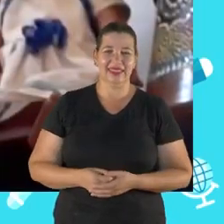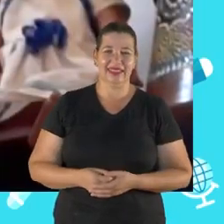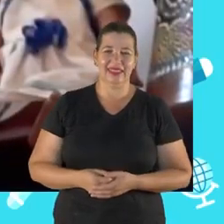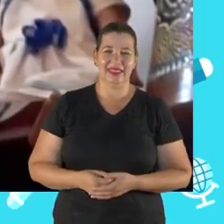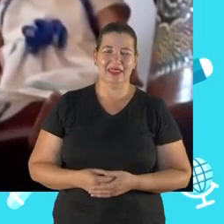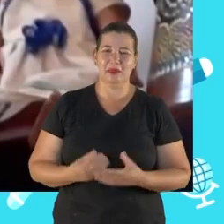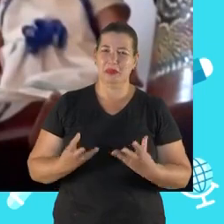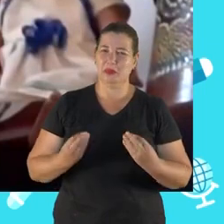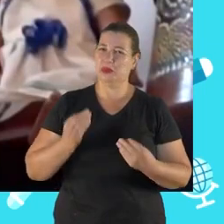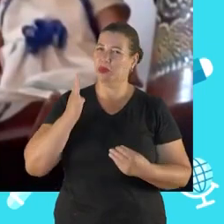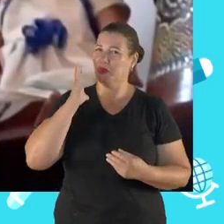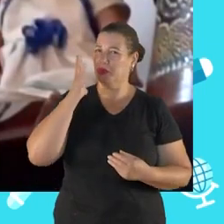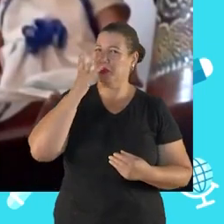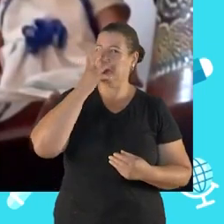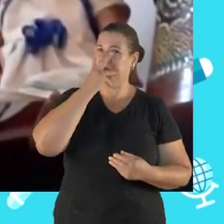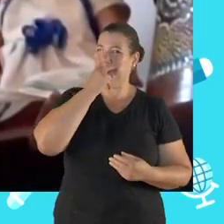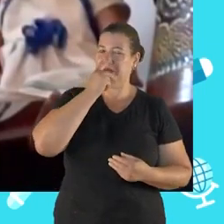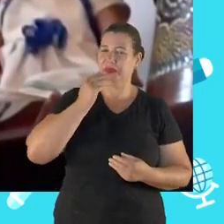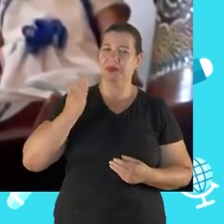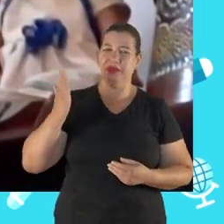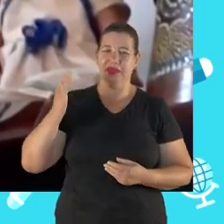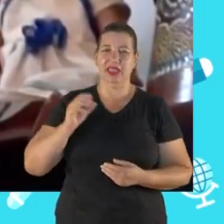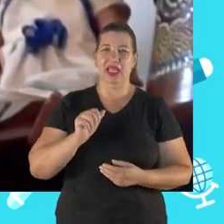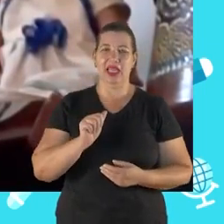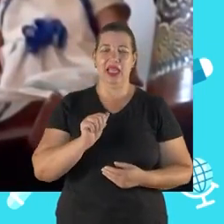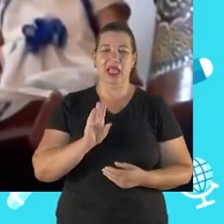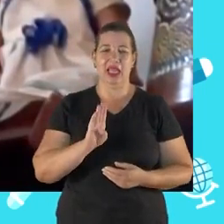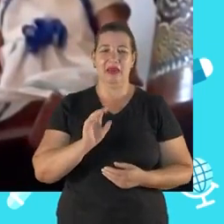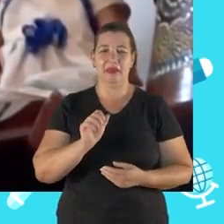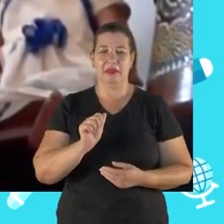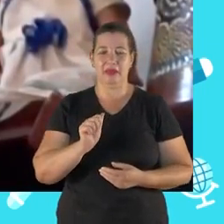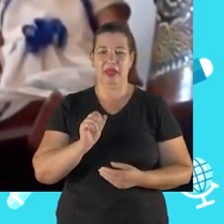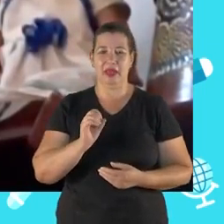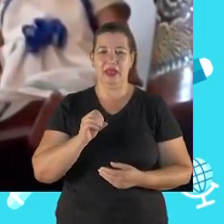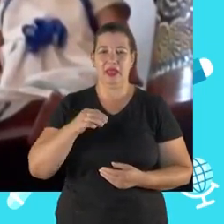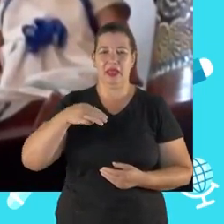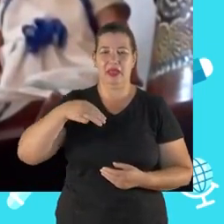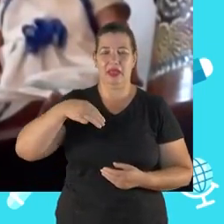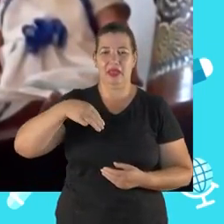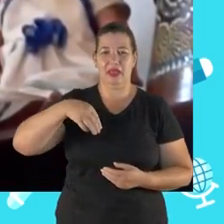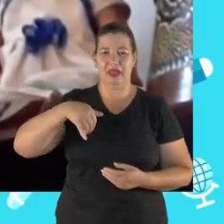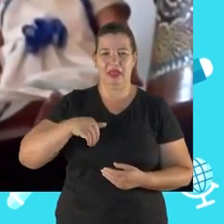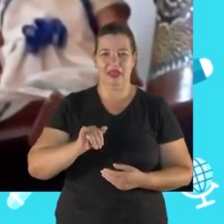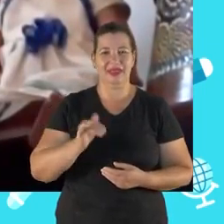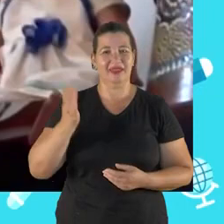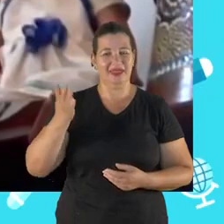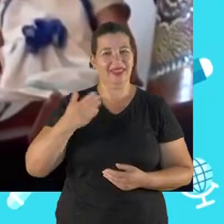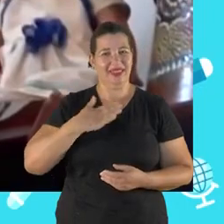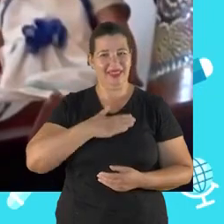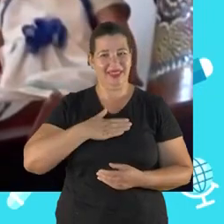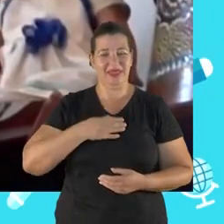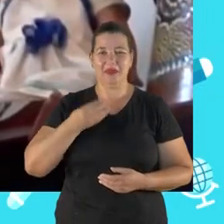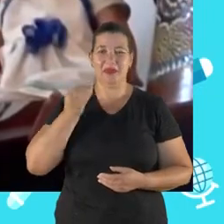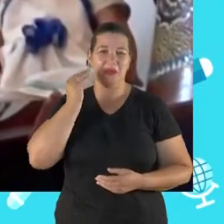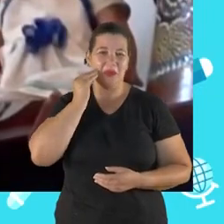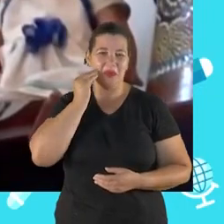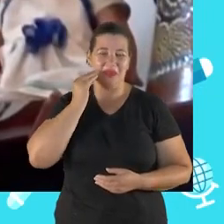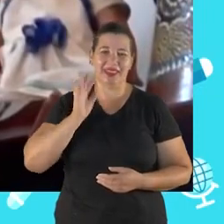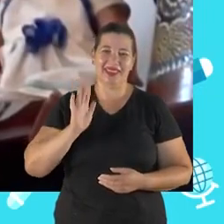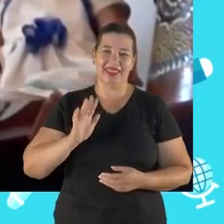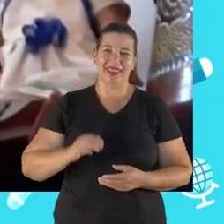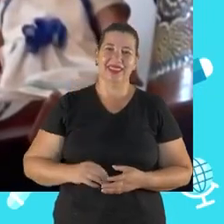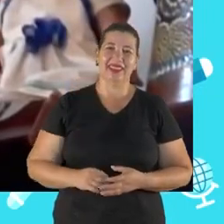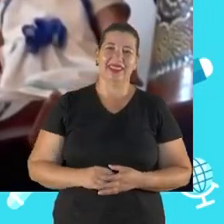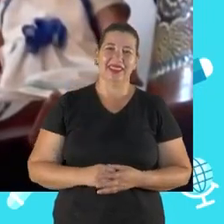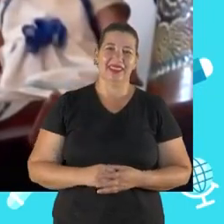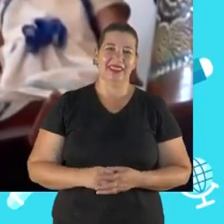Tadá! Olha que coisa mais linda que ficou a minha Bayomi. Espero que vocês tenham gostado. Um